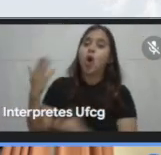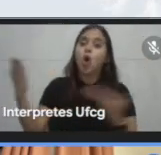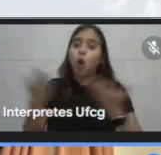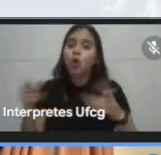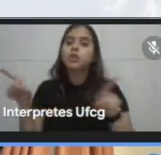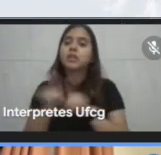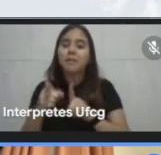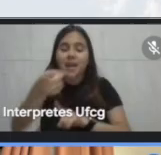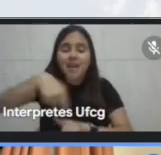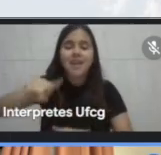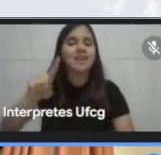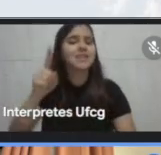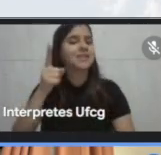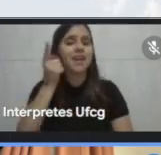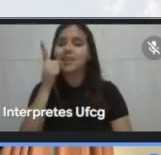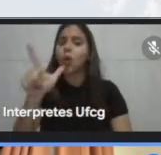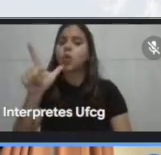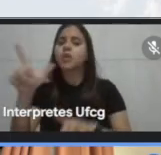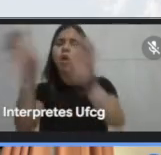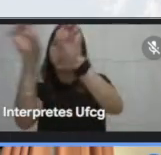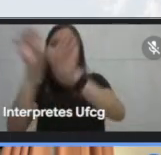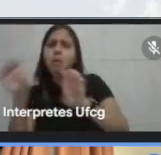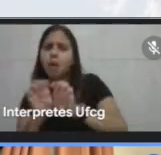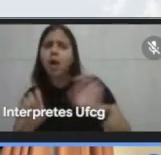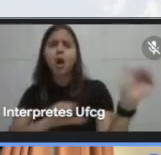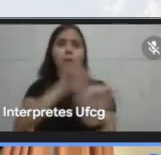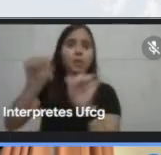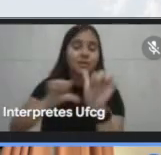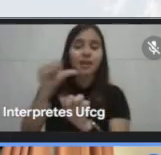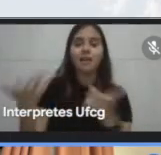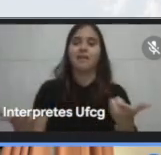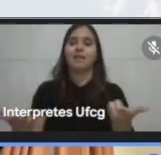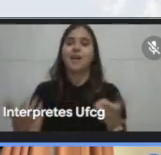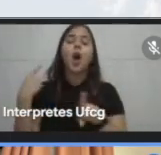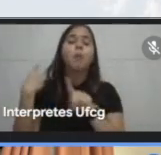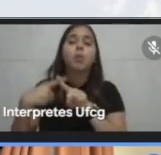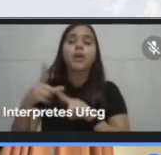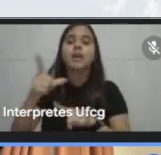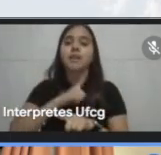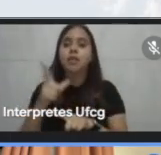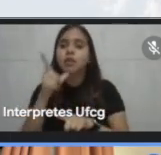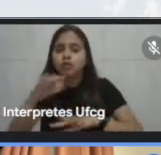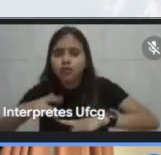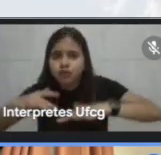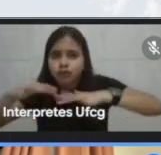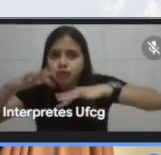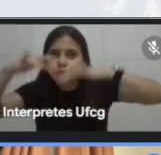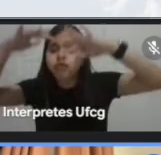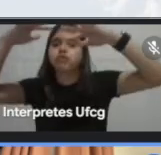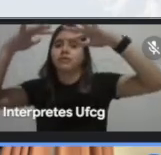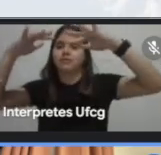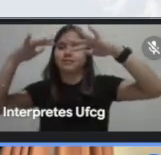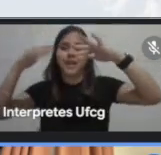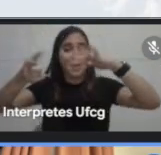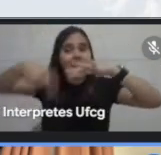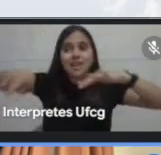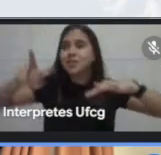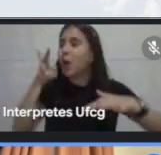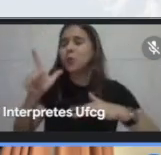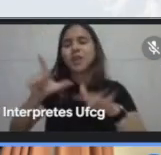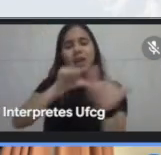atualizar essa infraestrutura depois de tudo que aconteceu nos últimos anos, nos últimos séculos, digamos assim, lá na